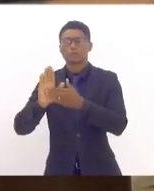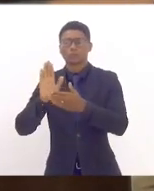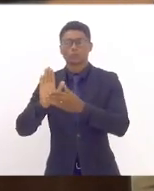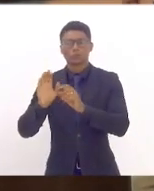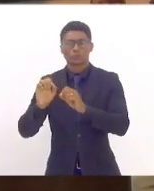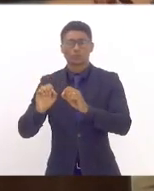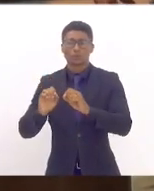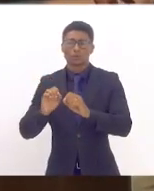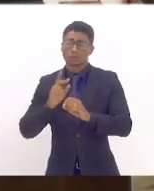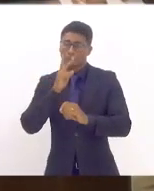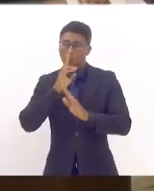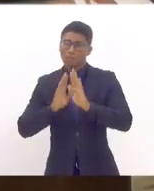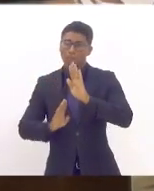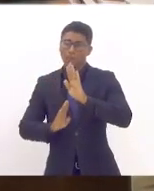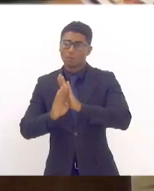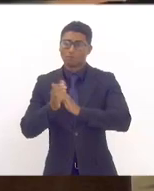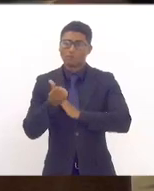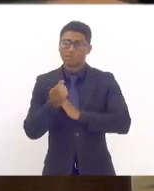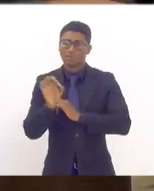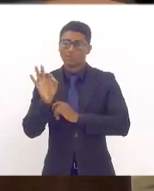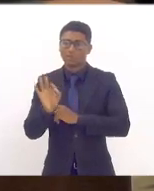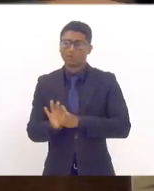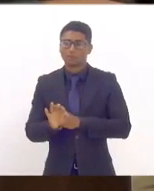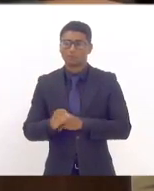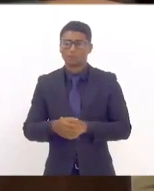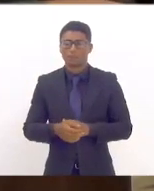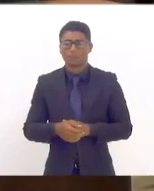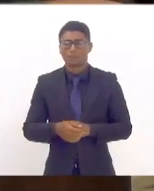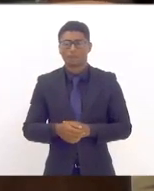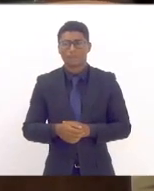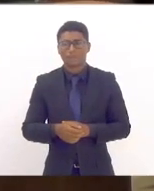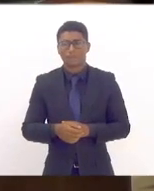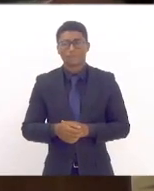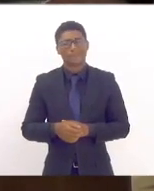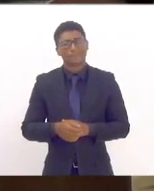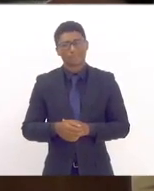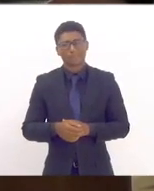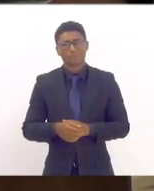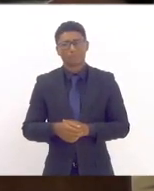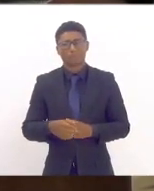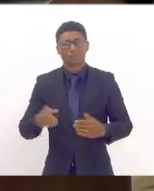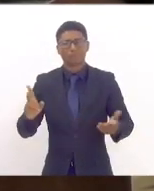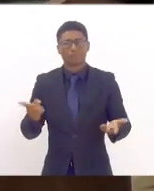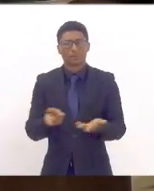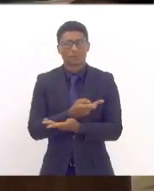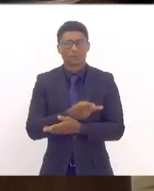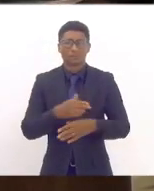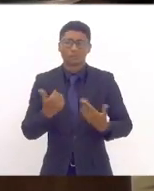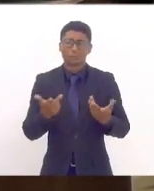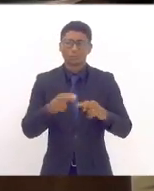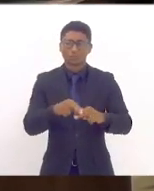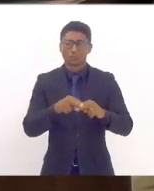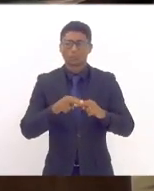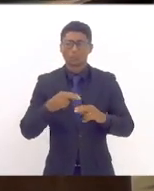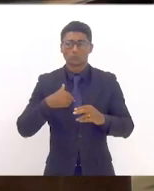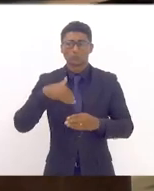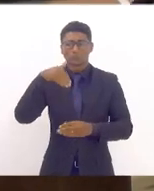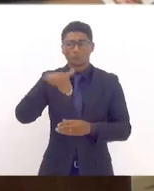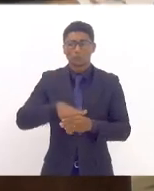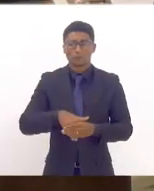visto um aumento e talvez de 60% São dois pesos e Duas Medidas Por Isso Eu voto